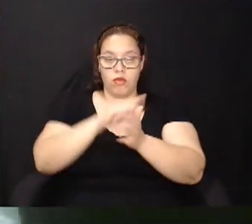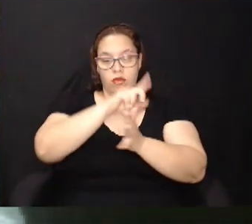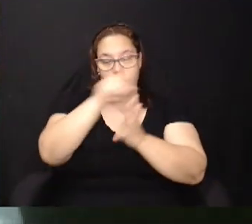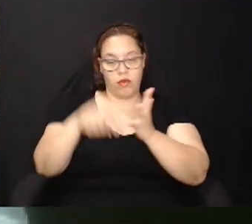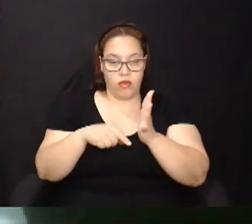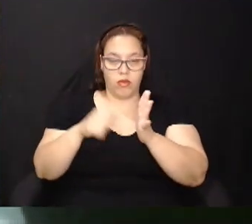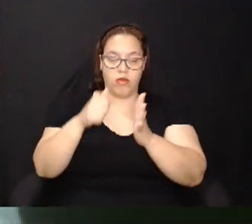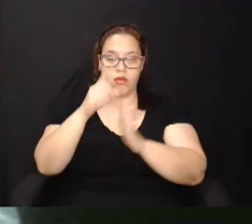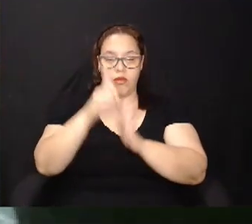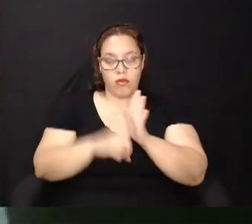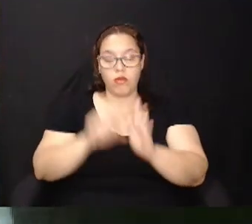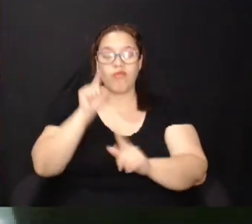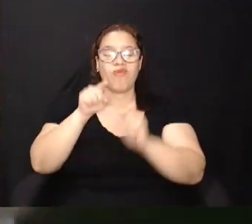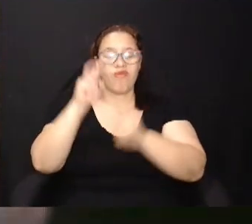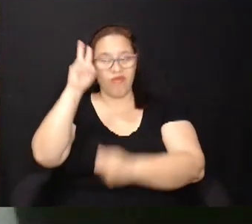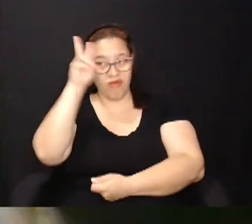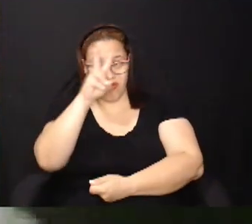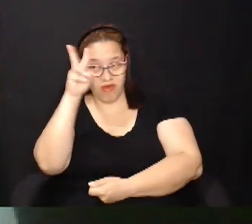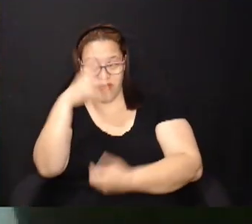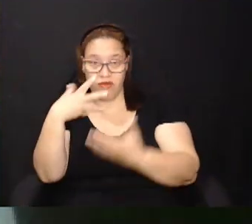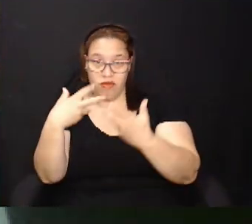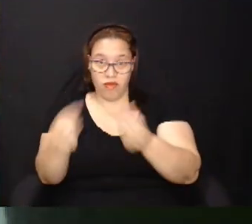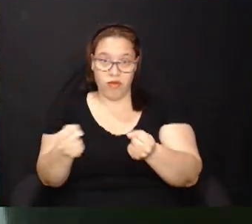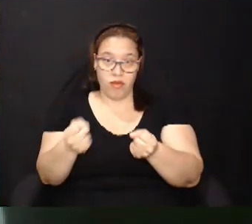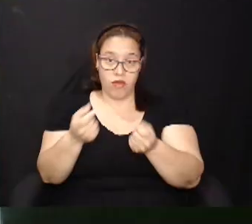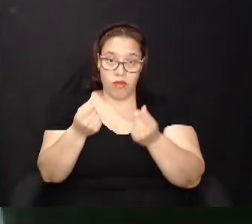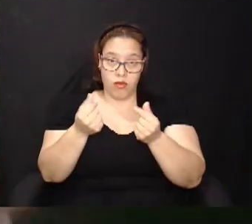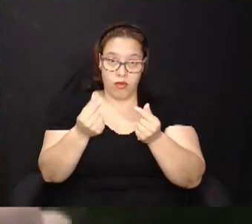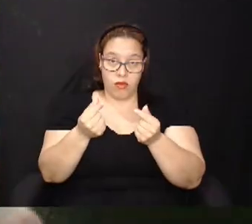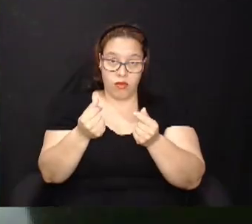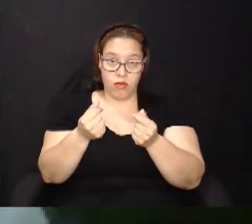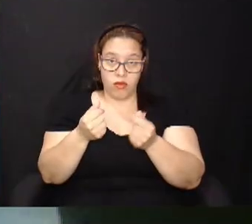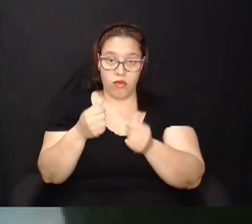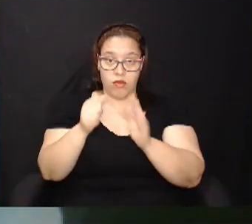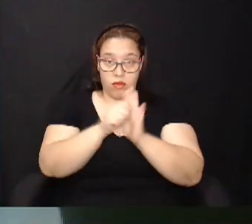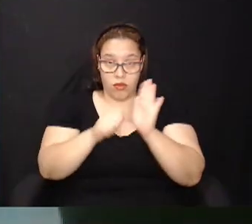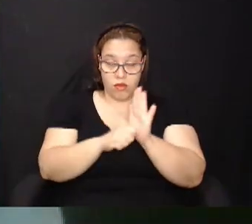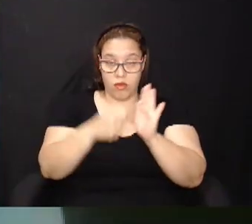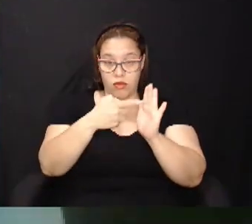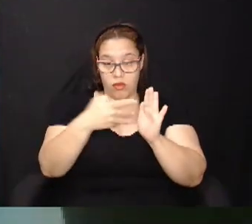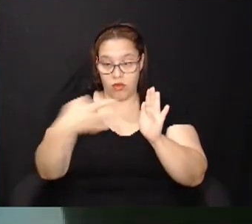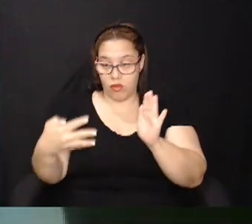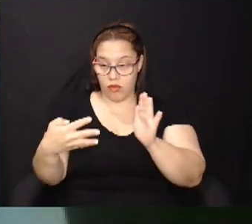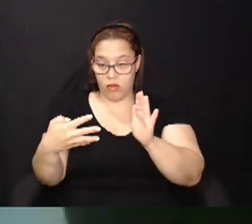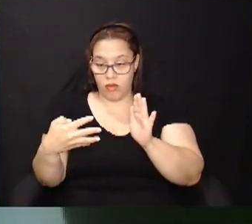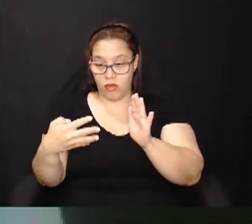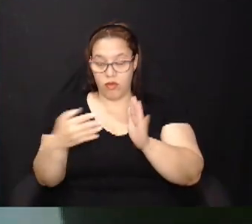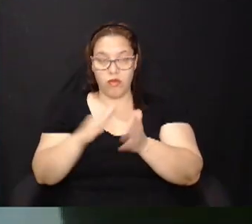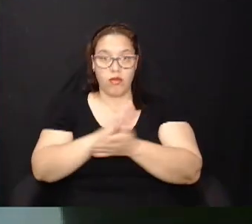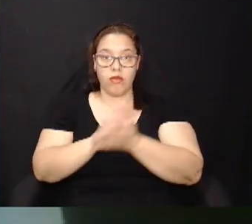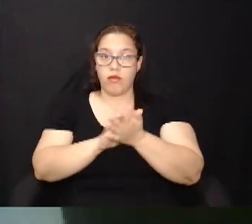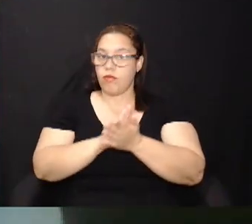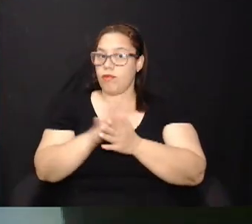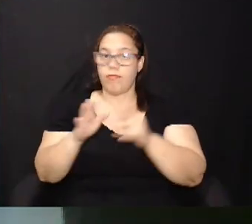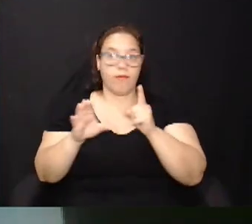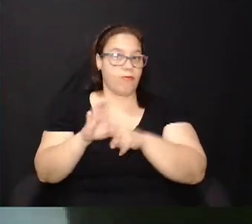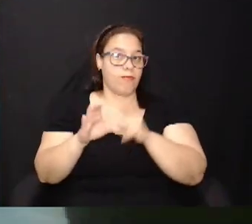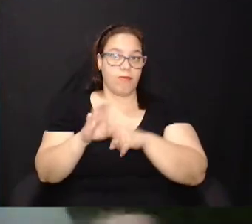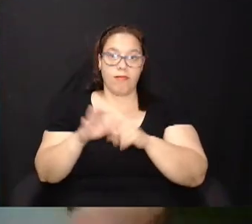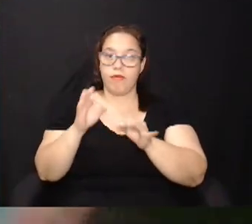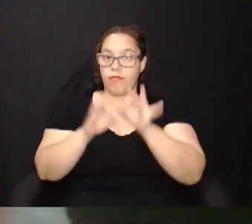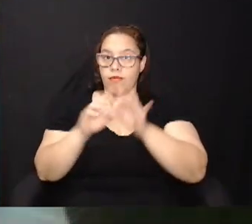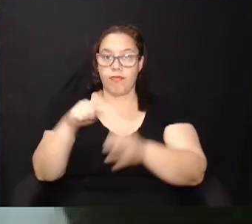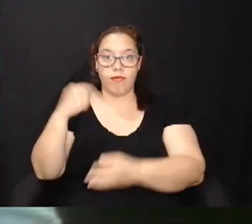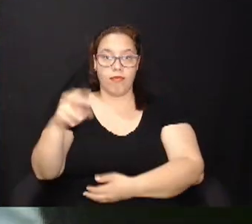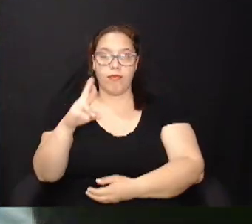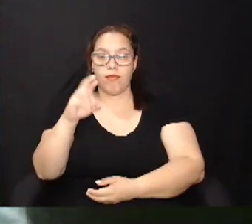Lembrando que se você recebe essa indenização do artigo 24 que eu acabei de mencionar, nada disso te impede de entrar com uma ação depois. Mas, Rodrigo, como assim?